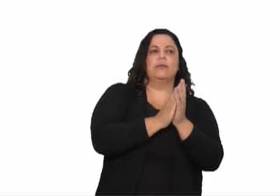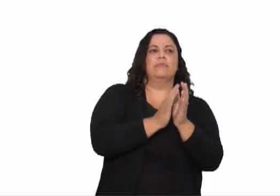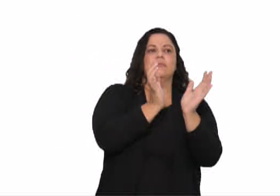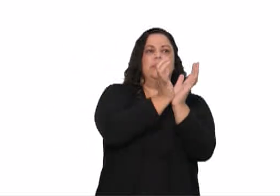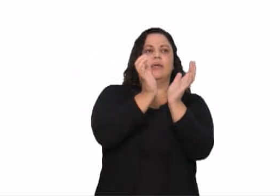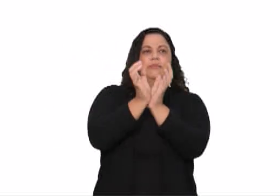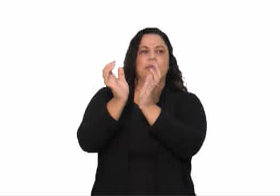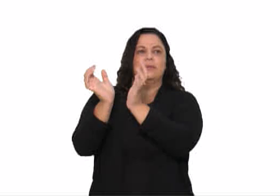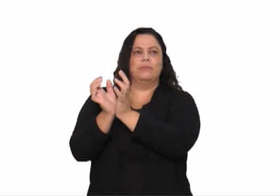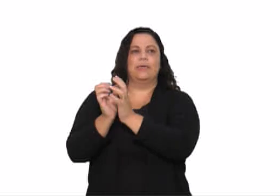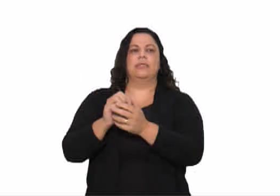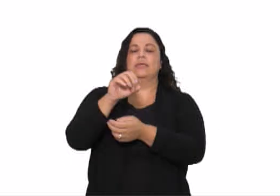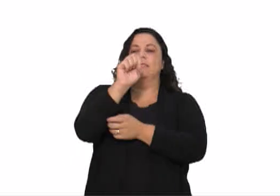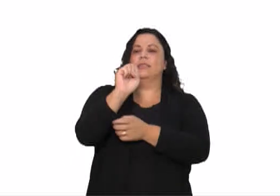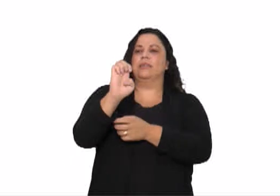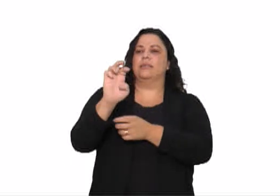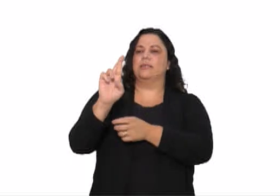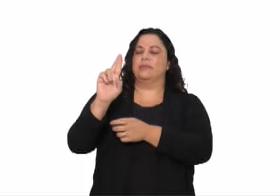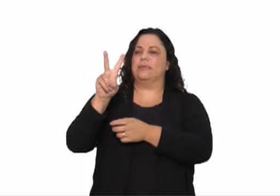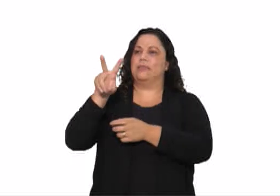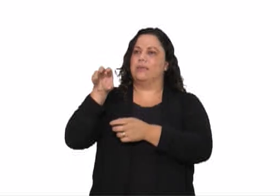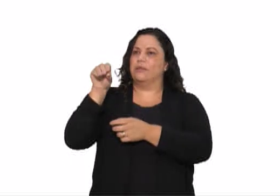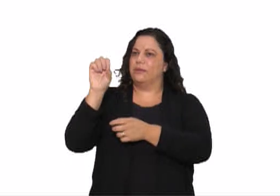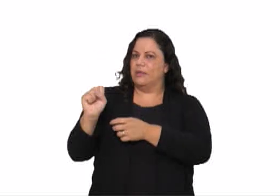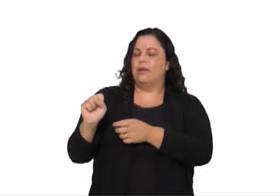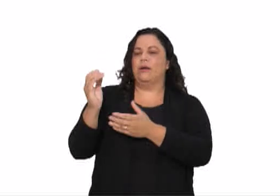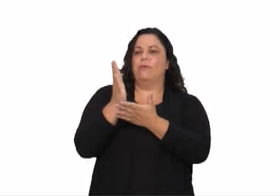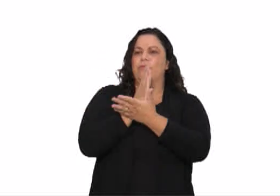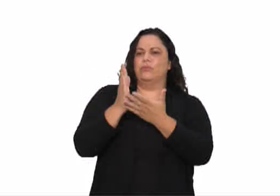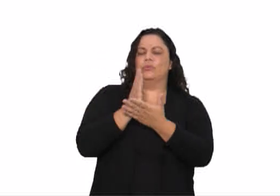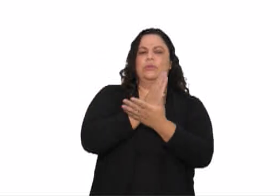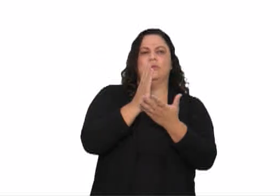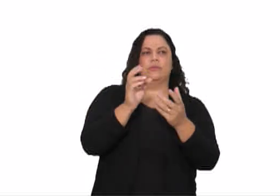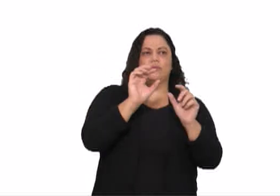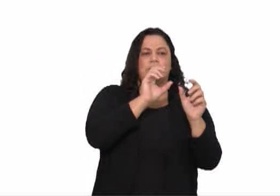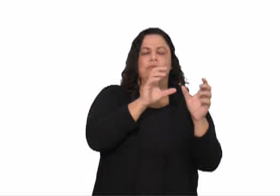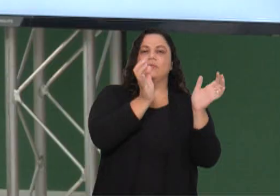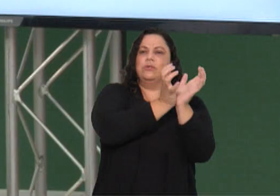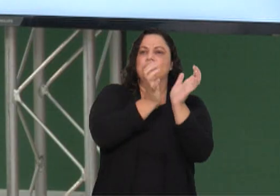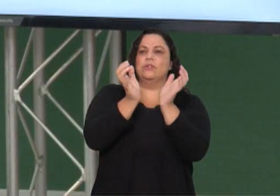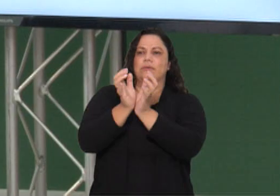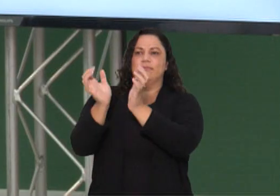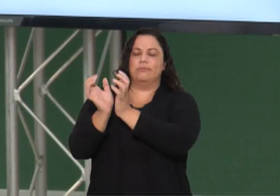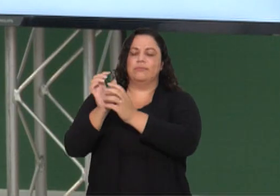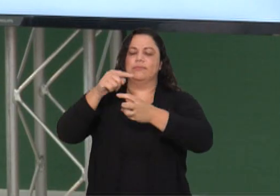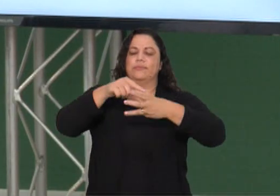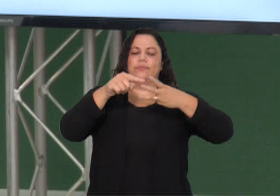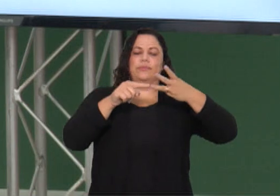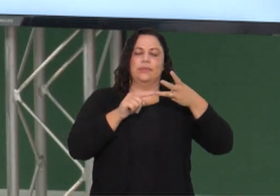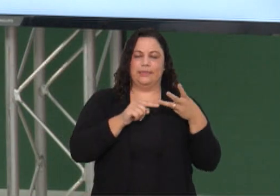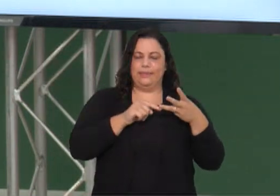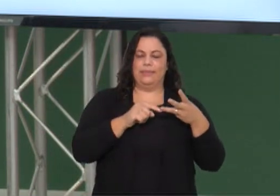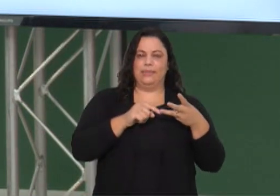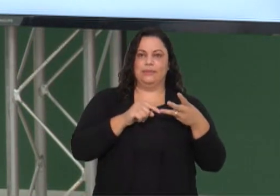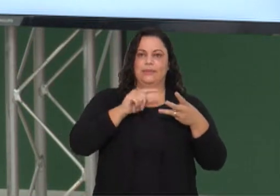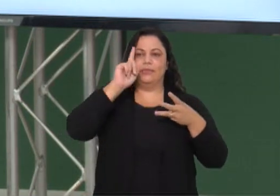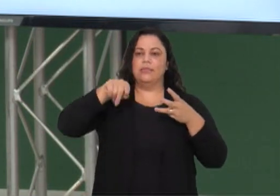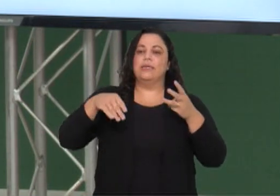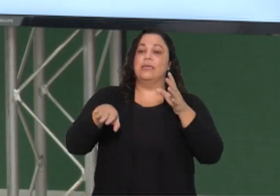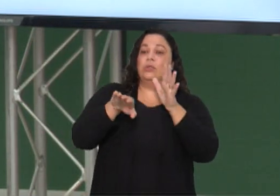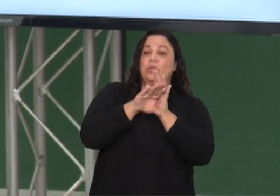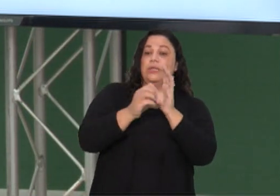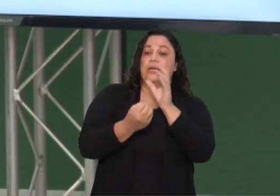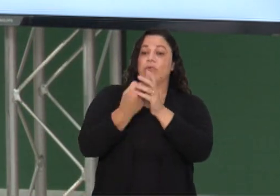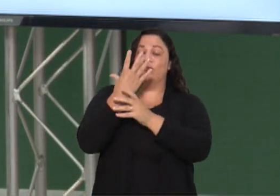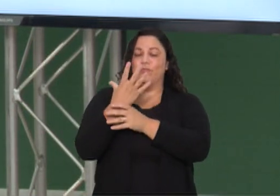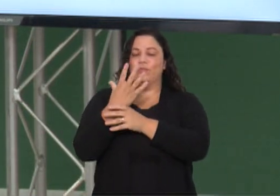inclusive. E os ilotas, servos que viviam naquela região quando os dóricos, né, que se tornaram espartanos, chegaram e fundaram a cidade de Esparta e dominaram